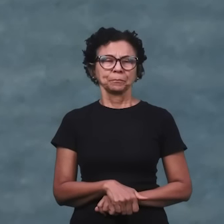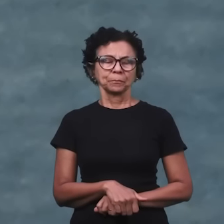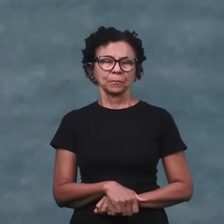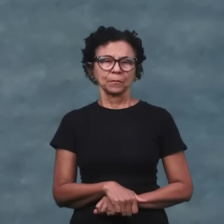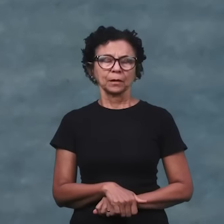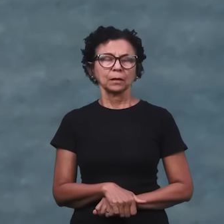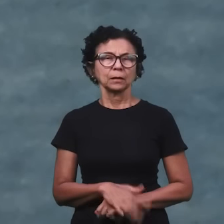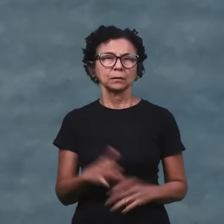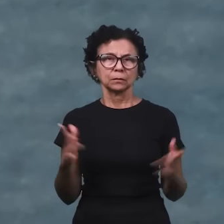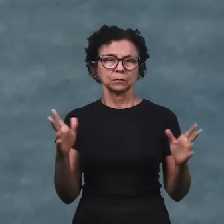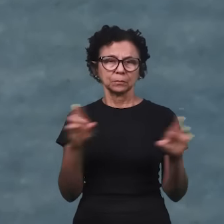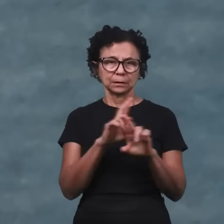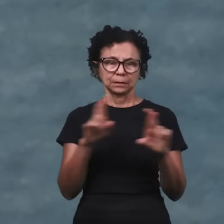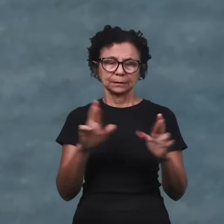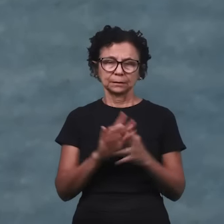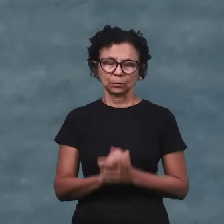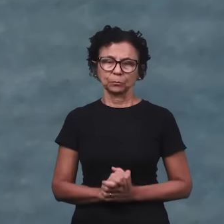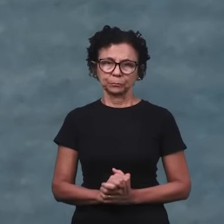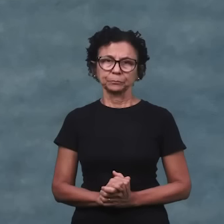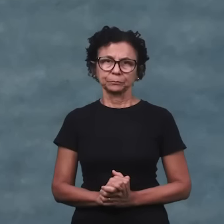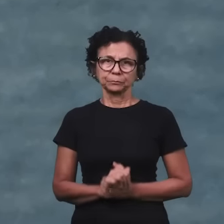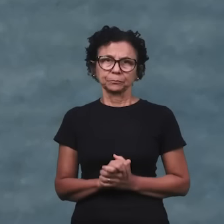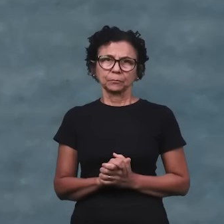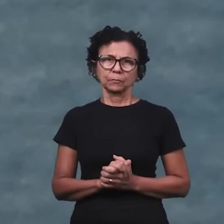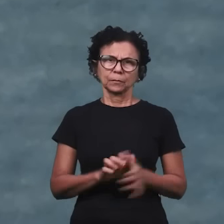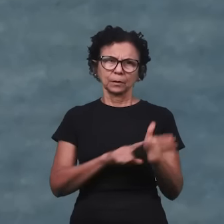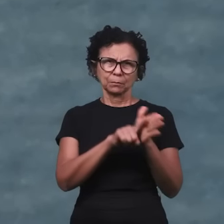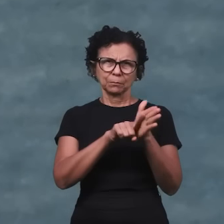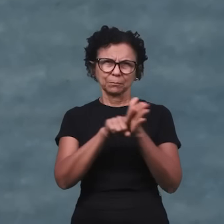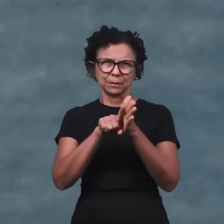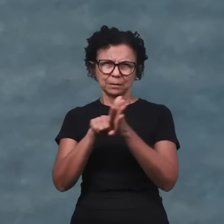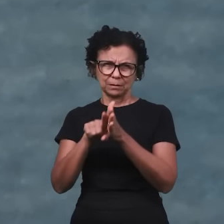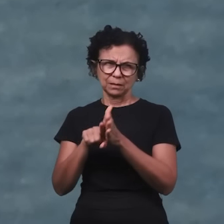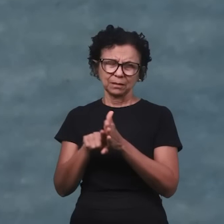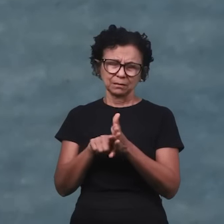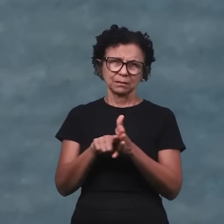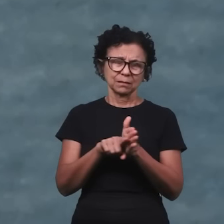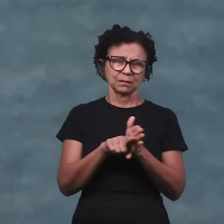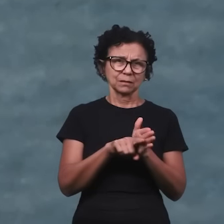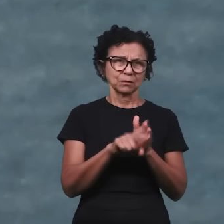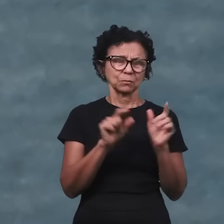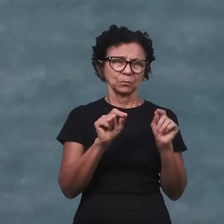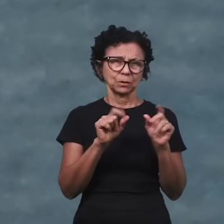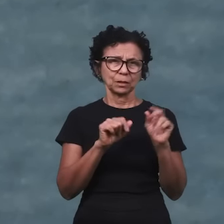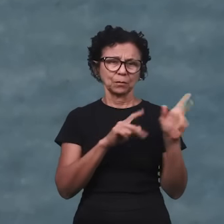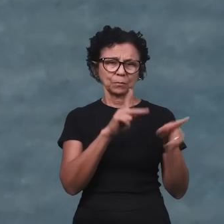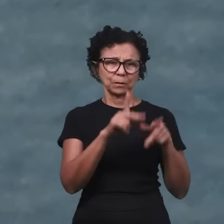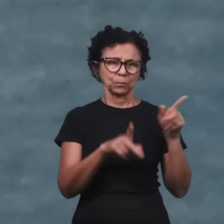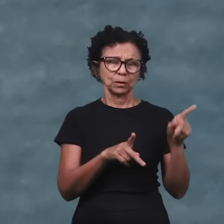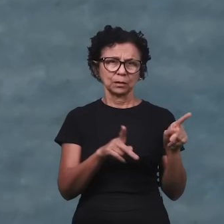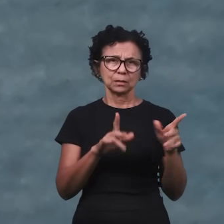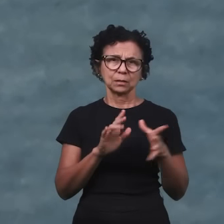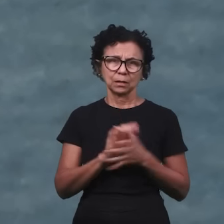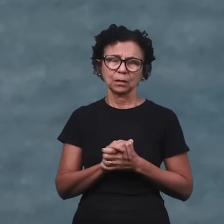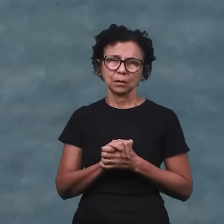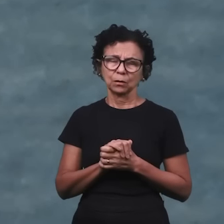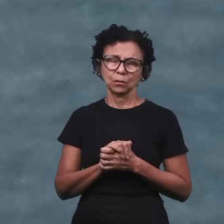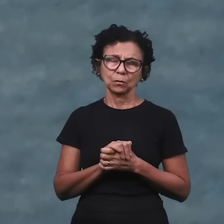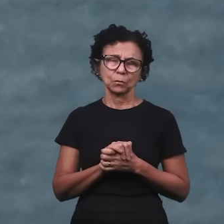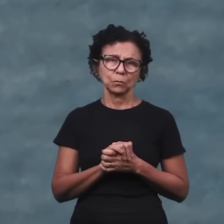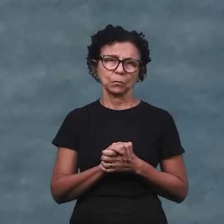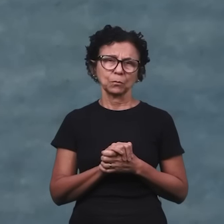faz esse levantamento, o mercado costuma fazer esse levantamento, exatamente para dar